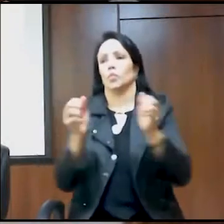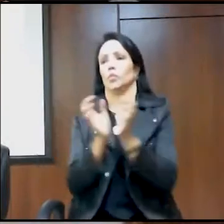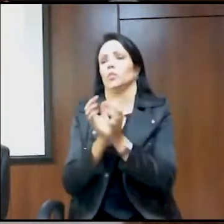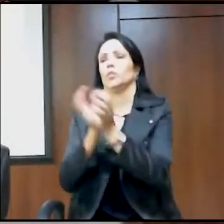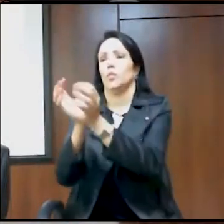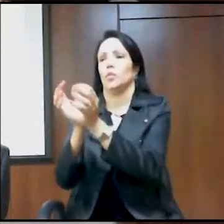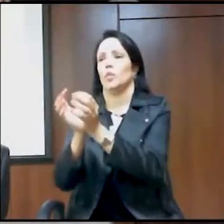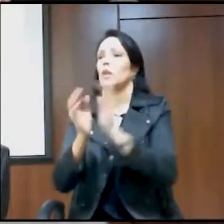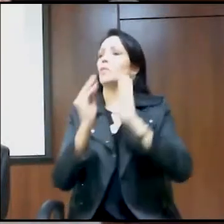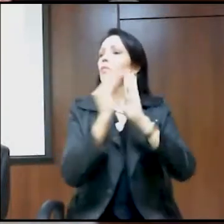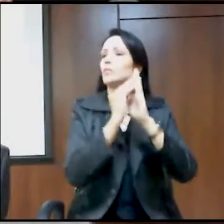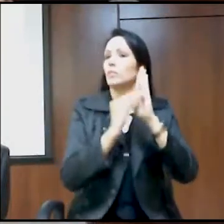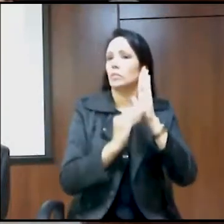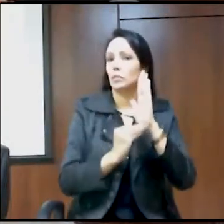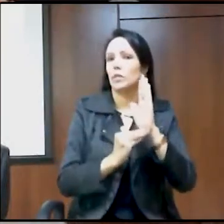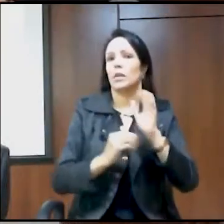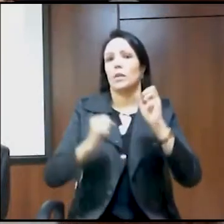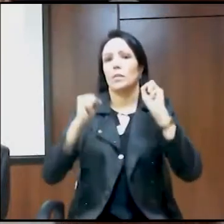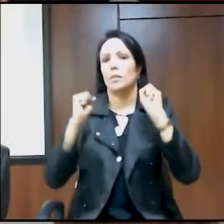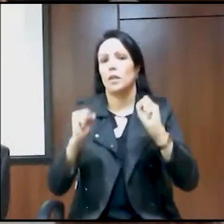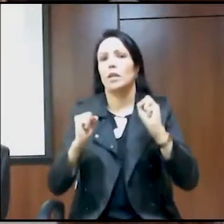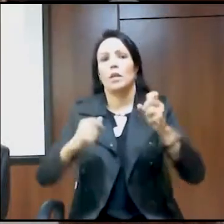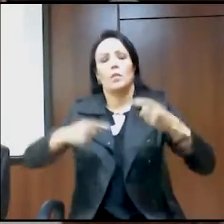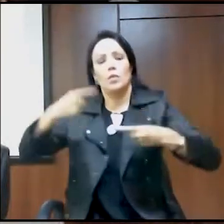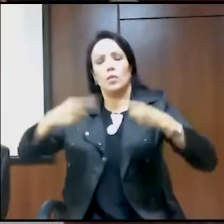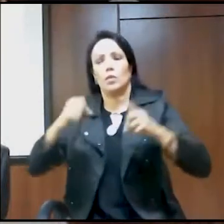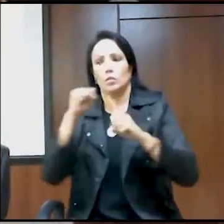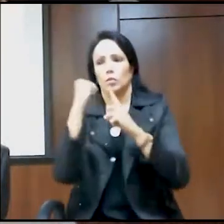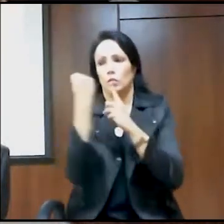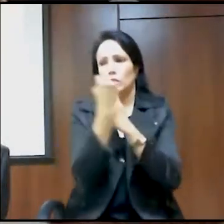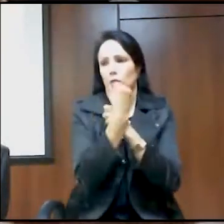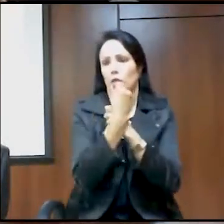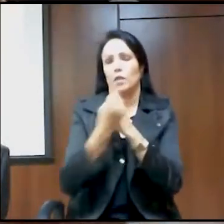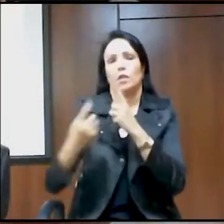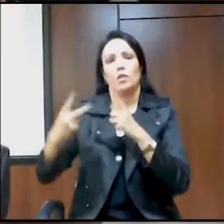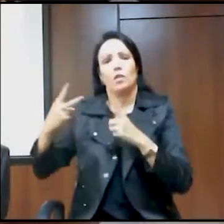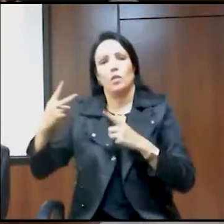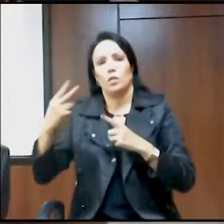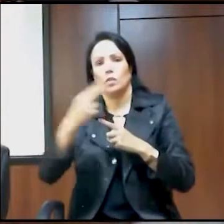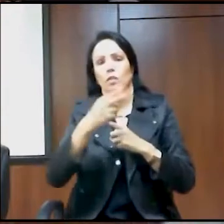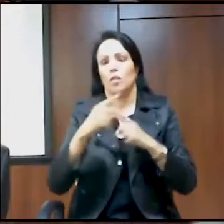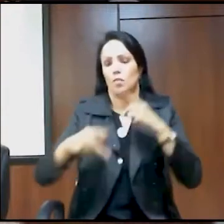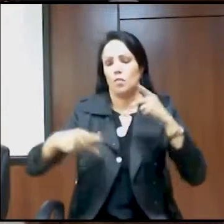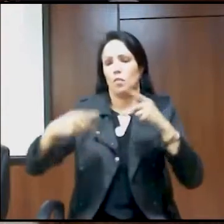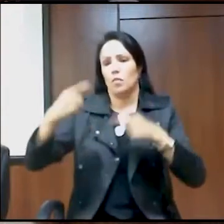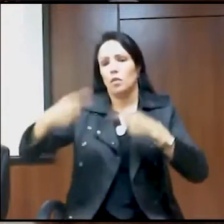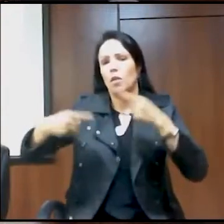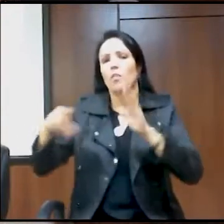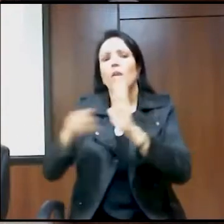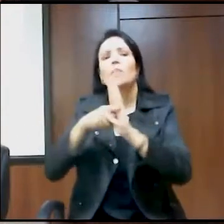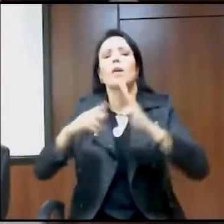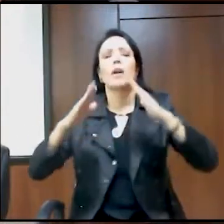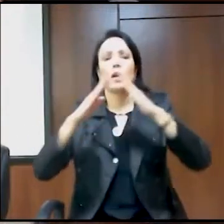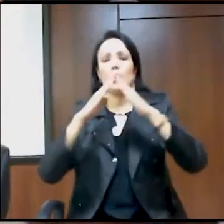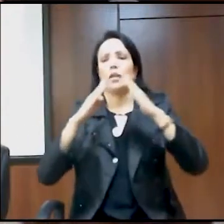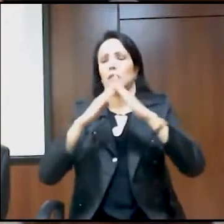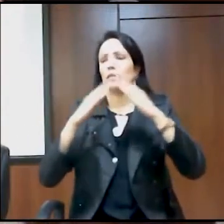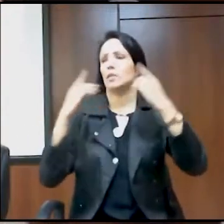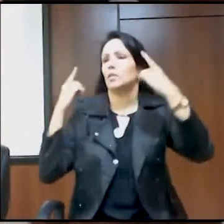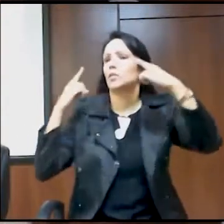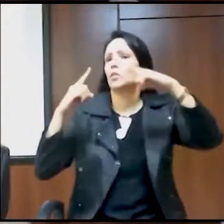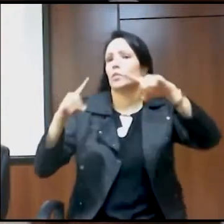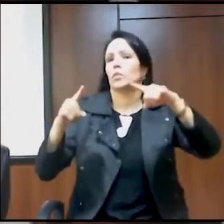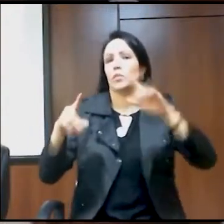agenda, né, que está paralisando as políticas sociais, que está cortando as políticas de moradia, que está ameaçando, né, com a agenda